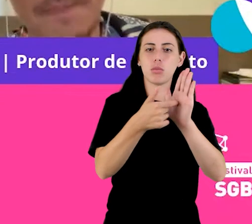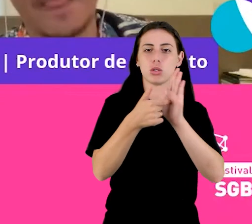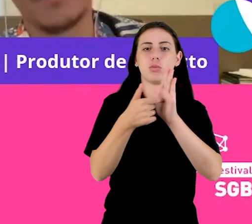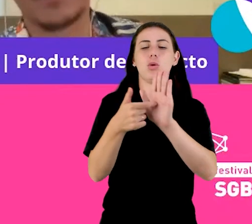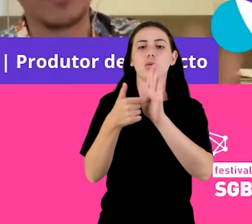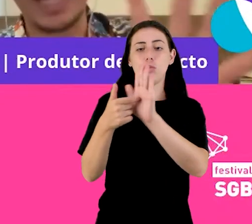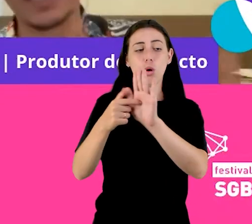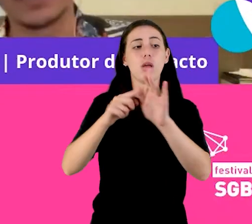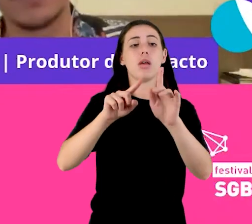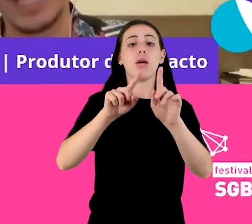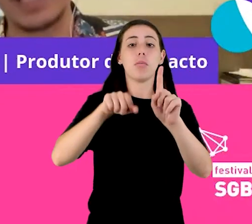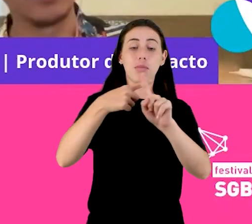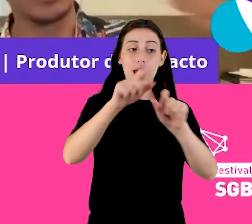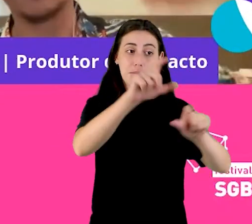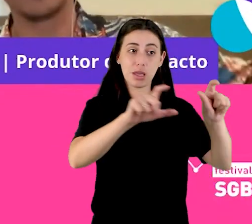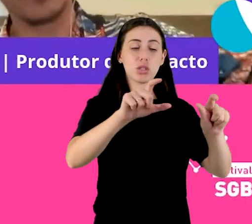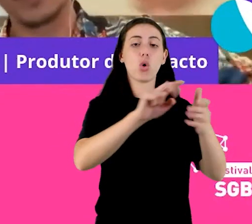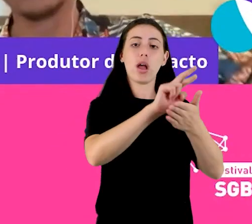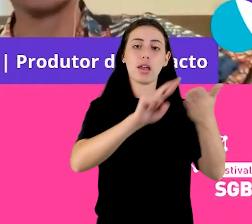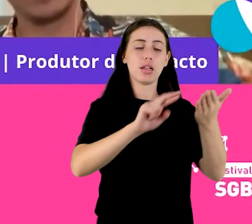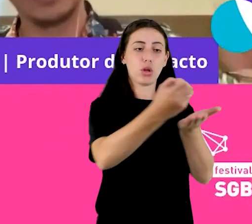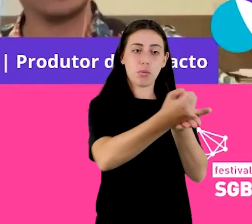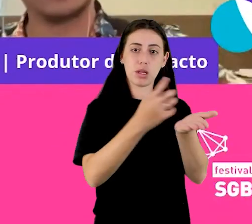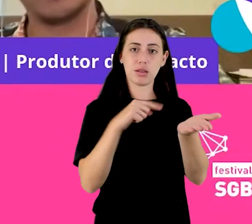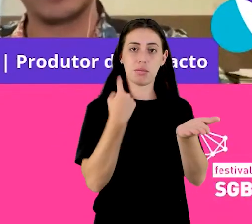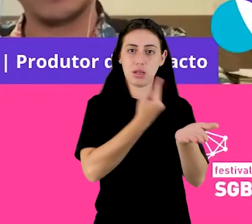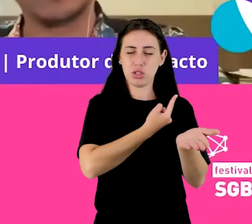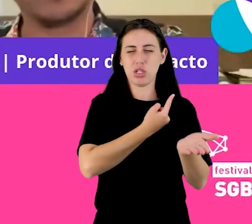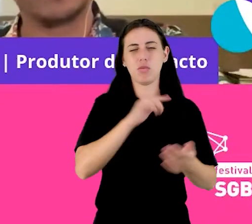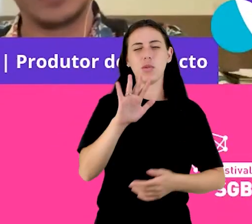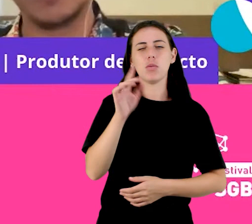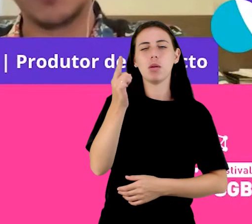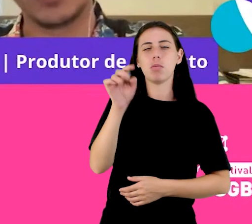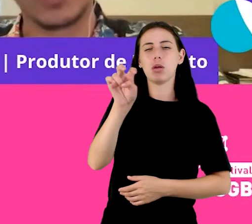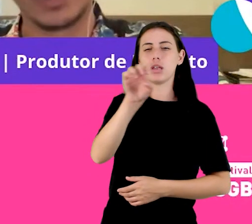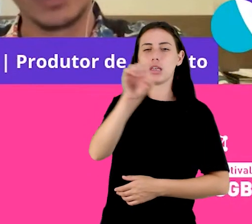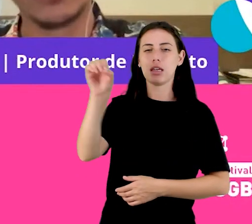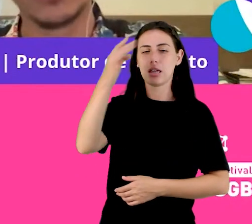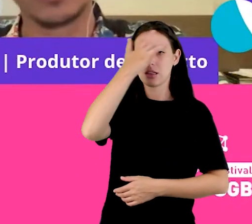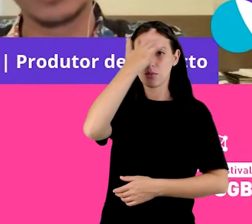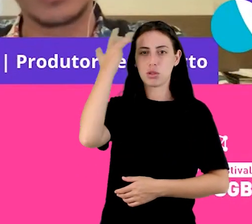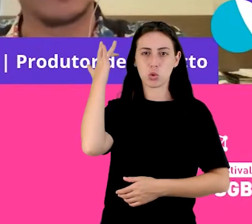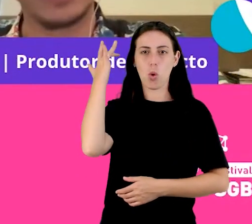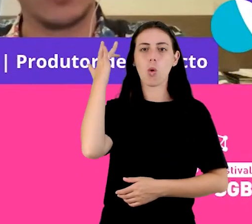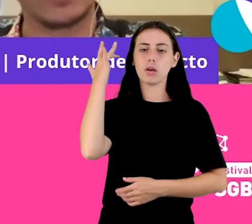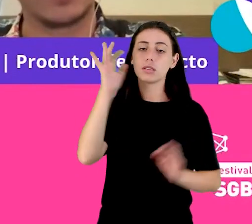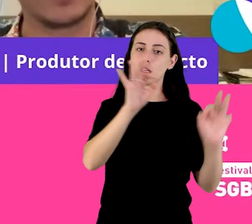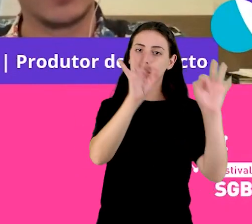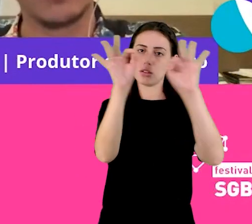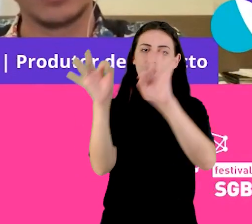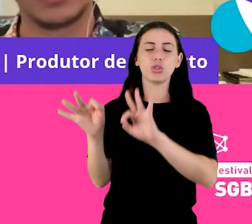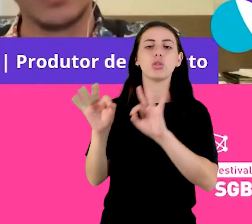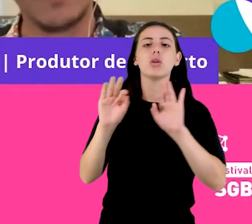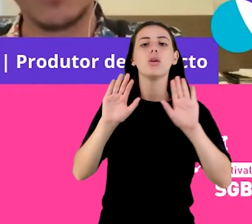pessoas, tá por aí, assim, sabe? E aí tem muita gente promovendo ainda para o próximo ano, escolas